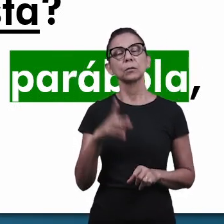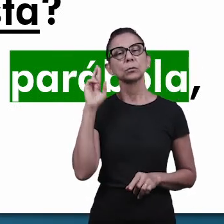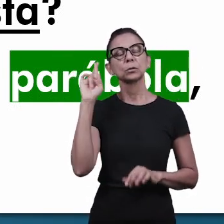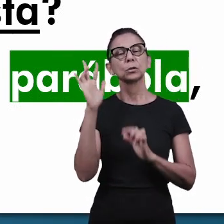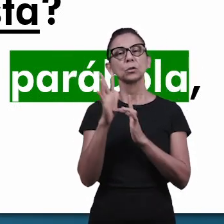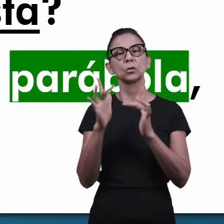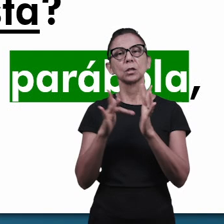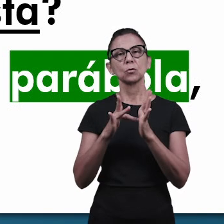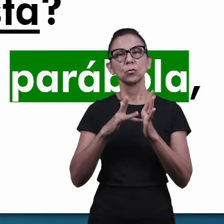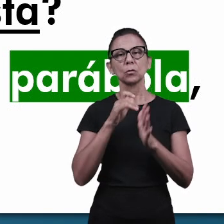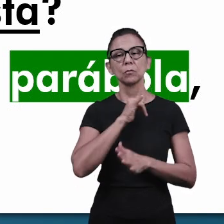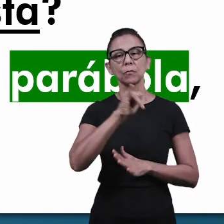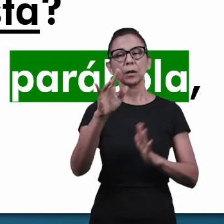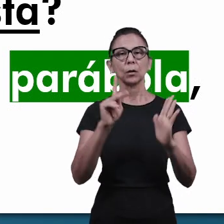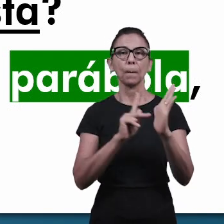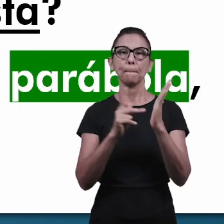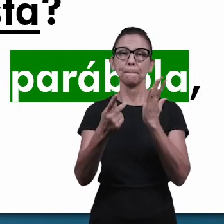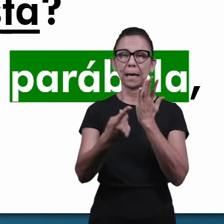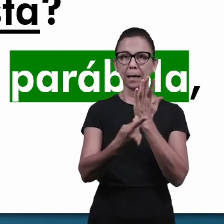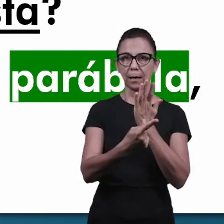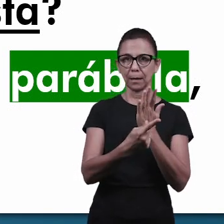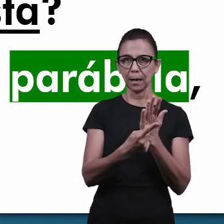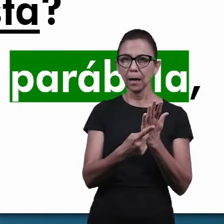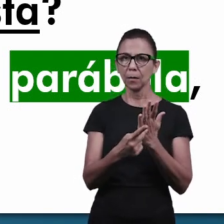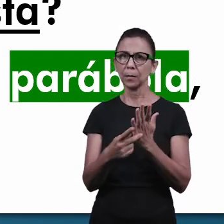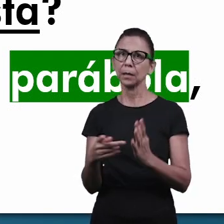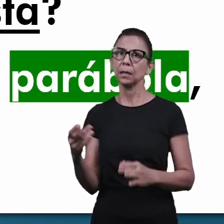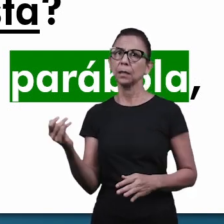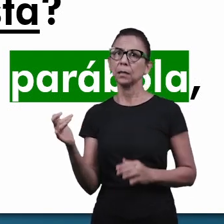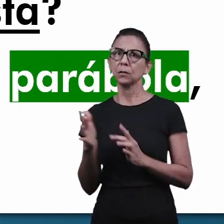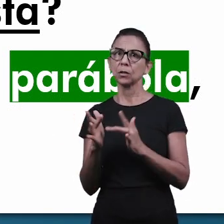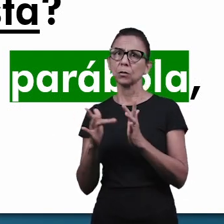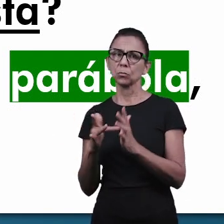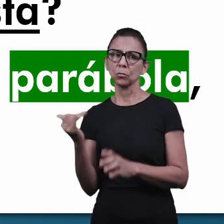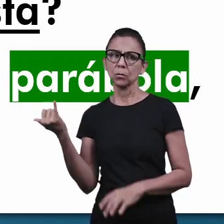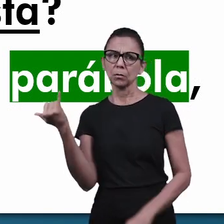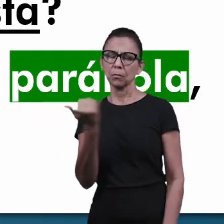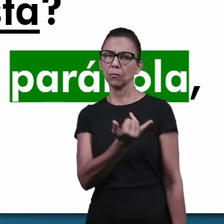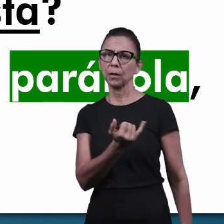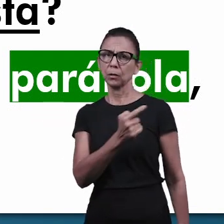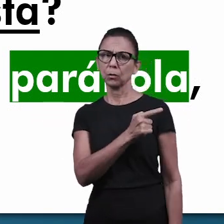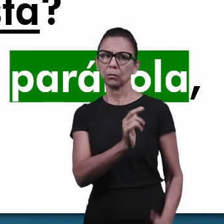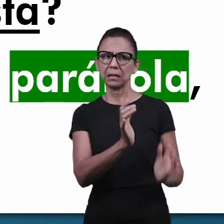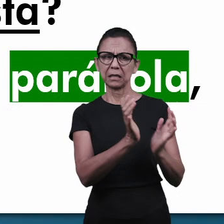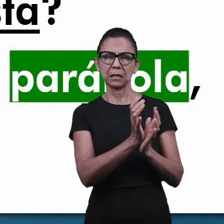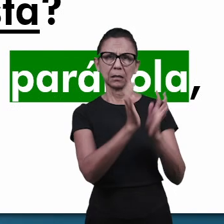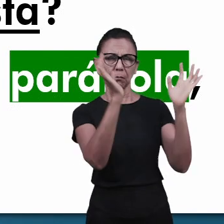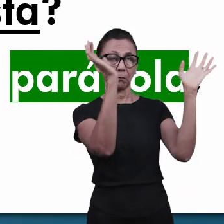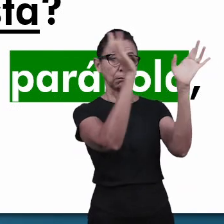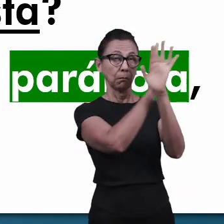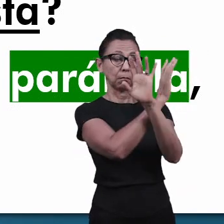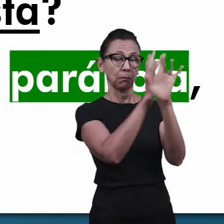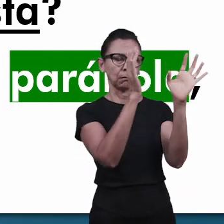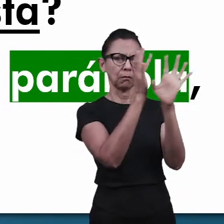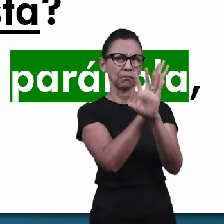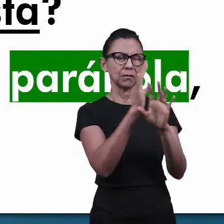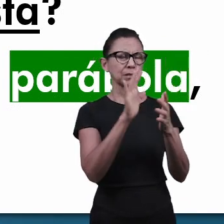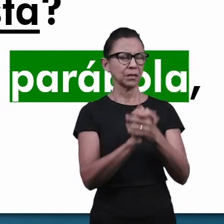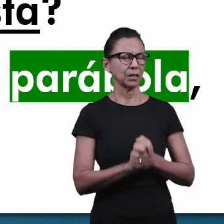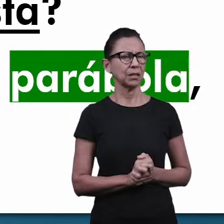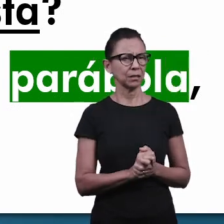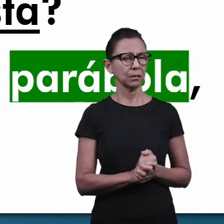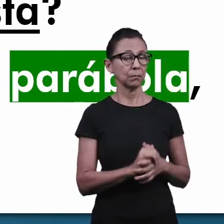proferiu a parábola, as chamou de loucas? Ou seja, as virgens imprudentes, né? Ele chamou